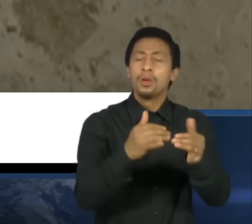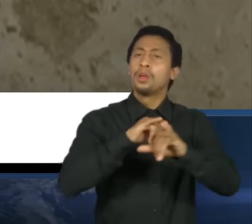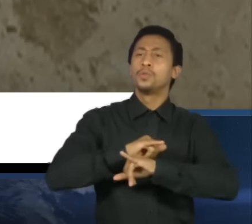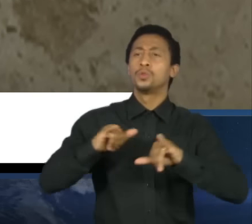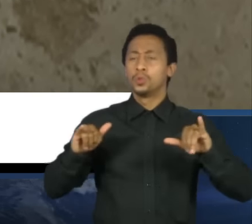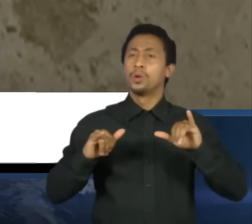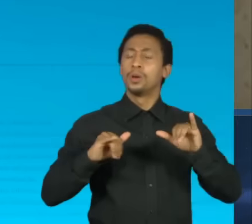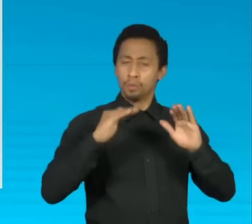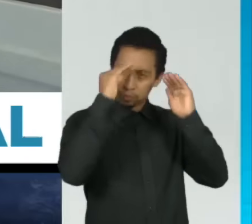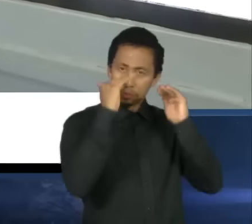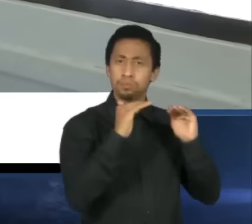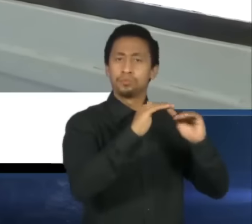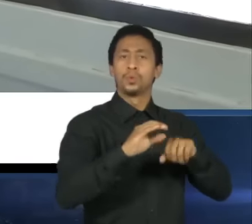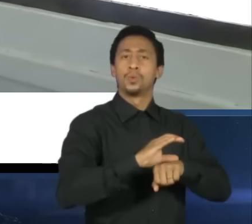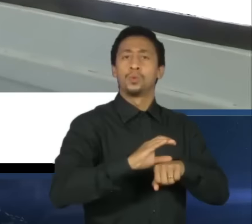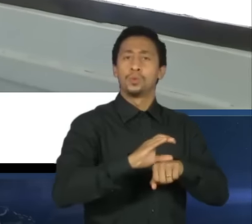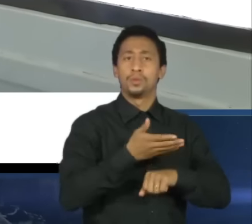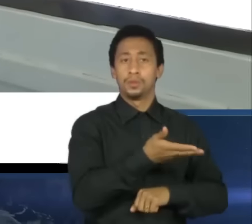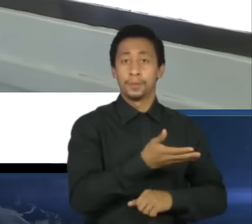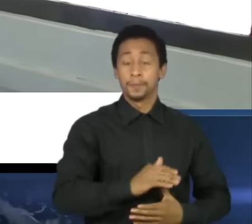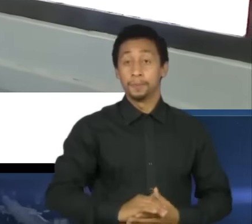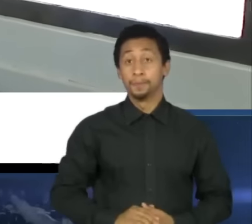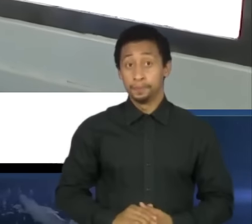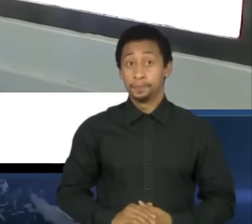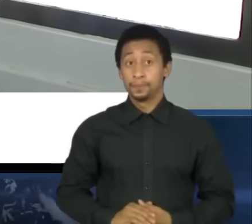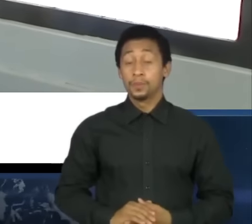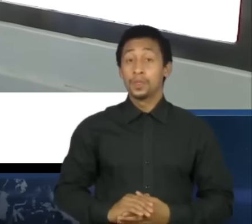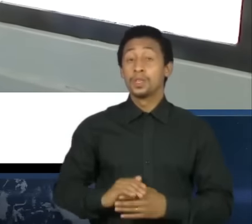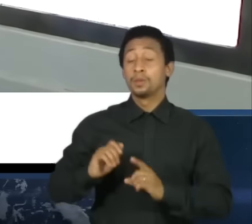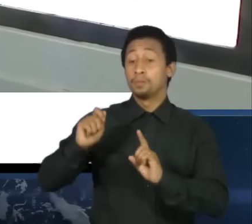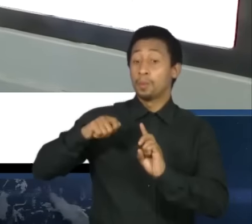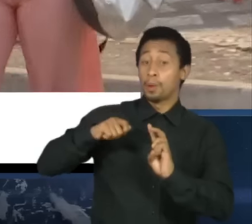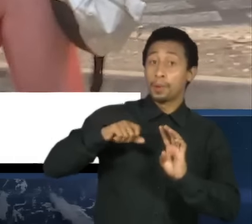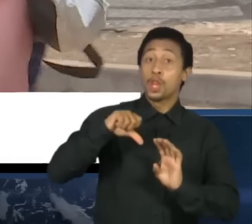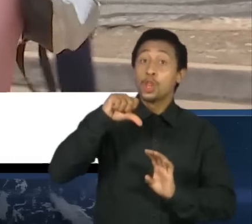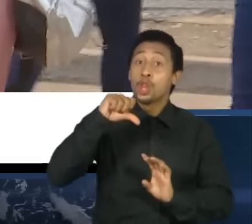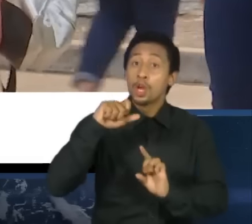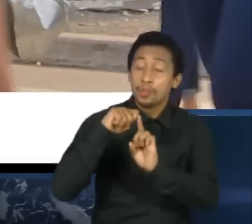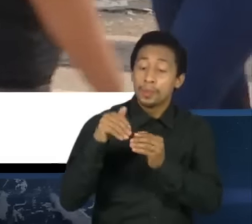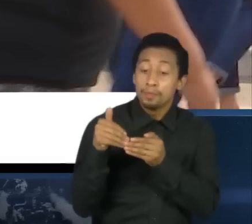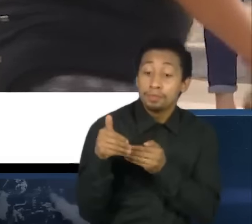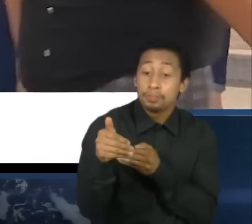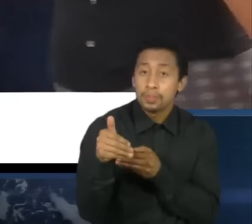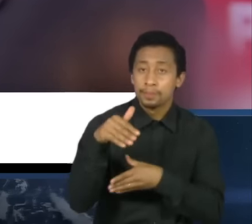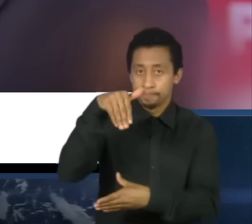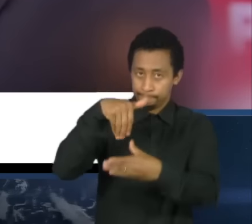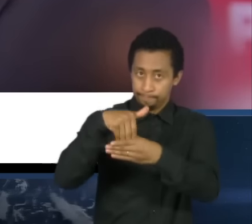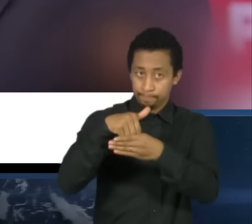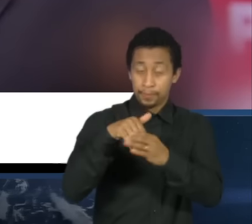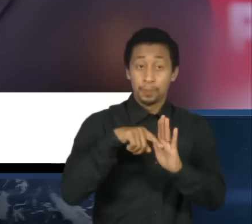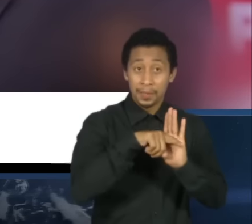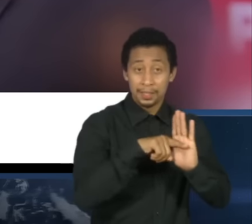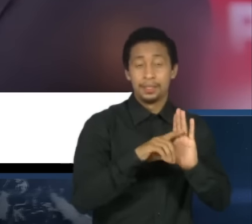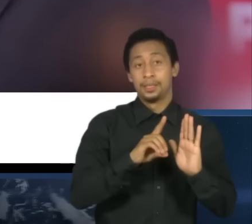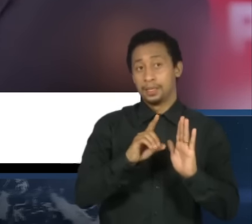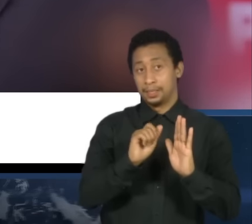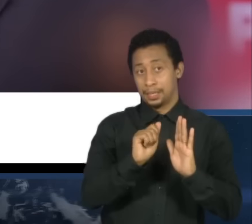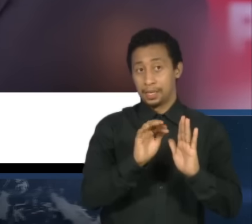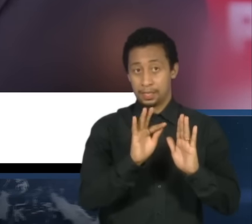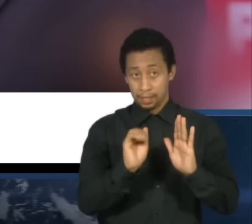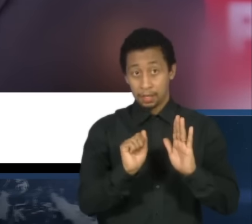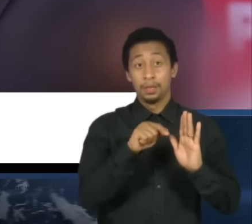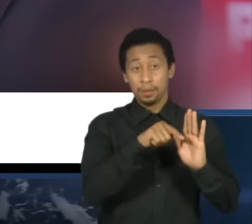a Constituição. Há 9 meses das eleições presidenciais, pesquisa Datafolha mostra Lula à frente